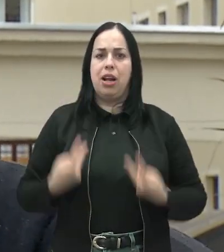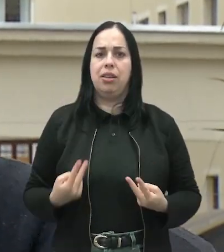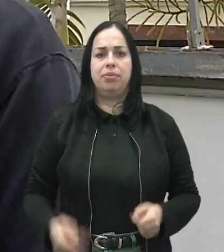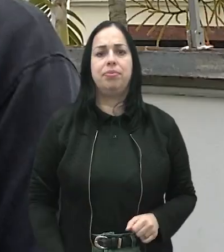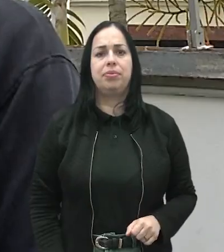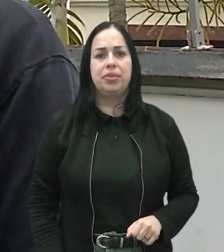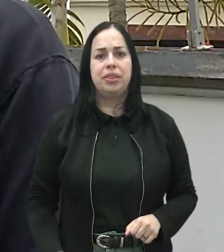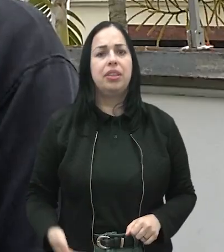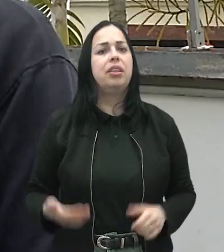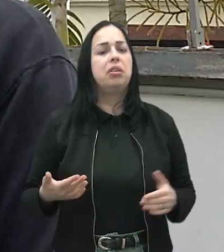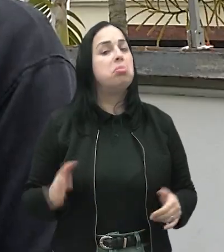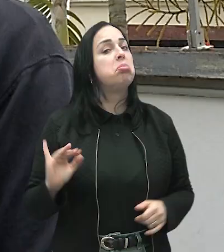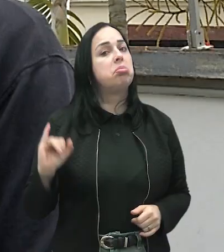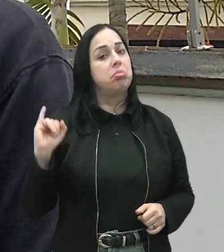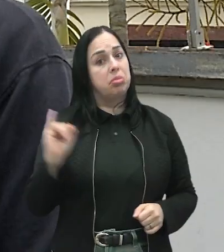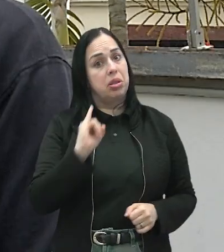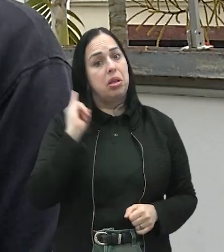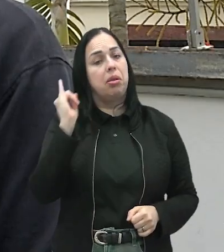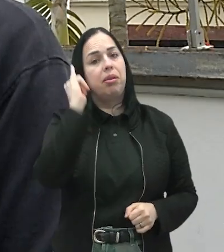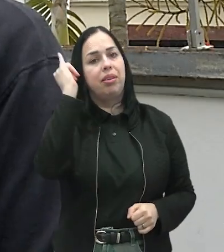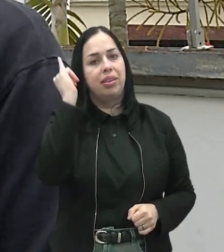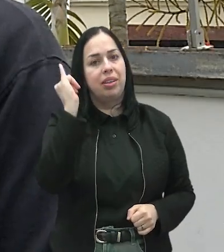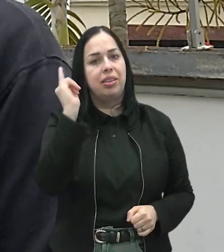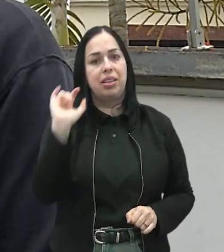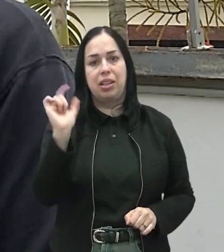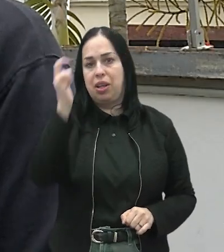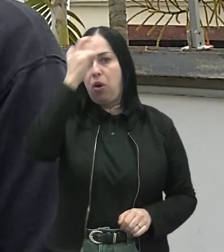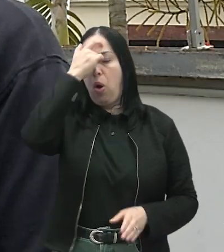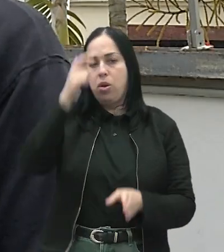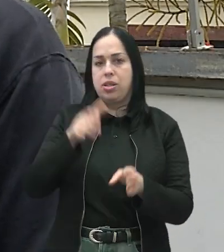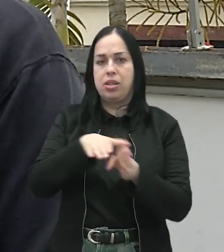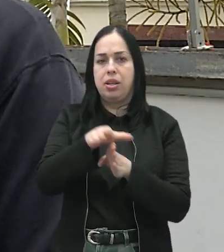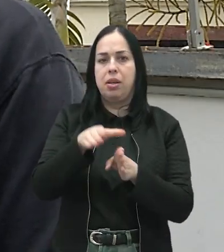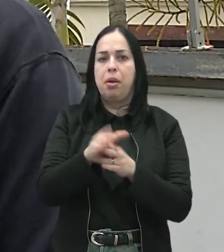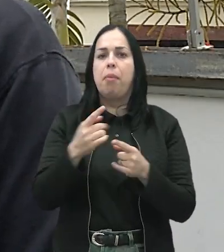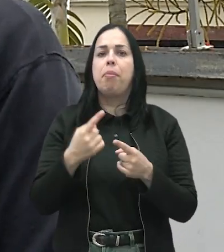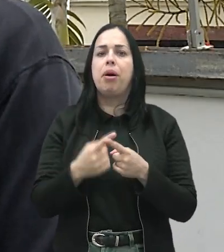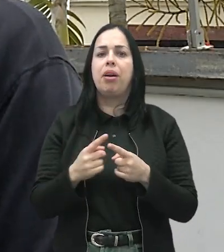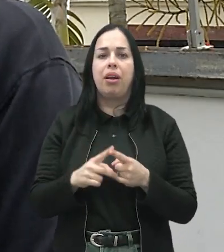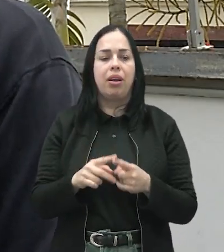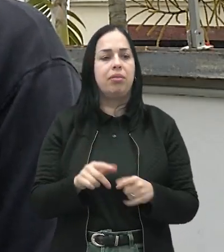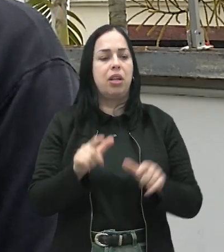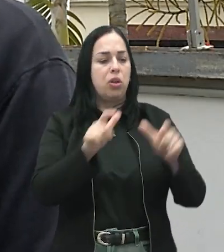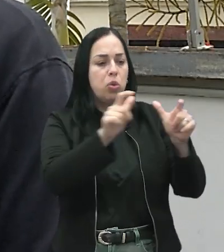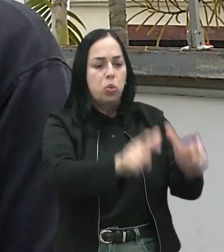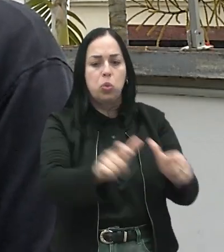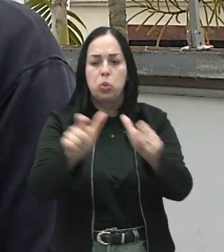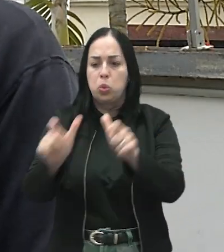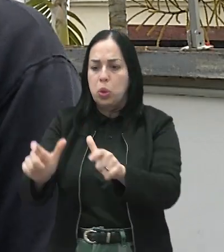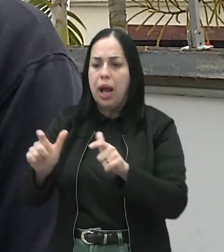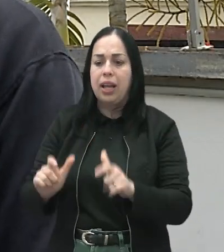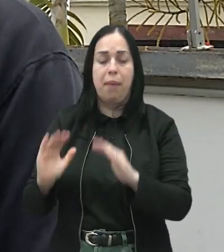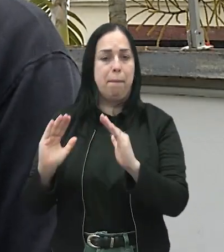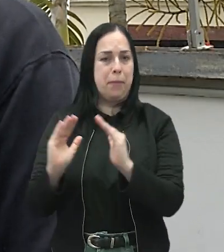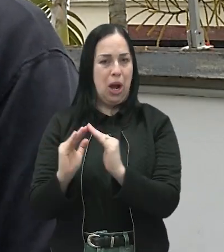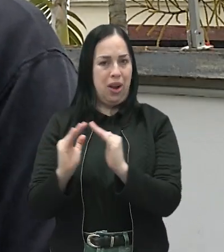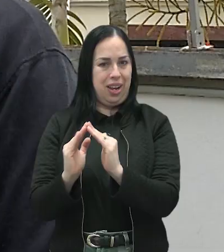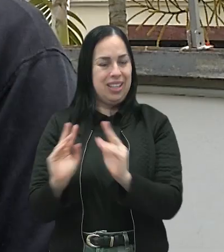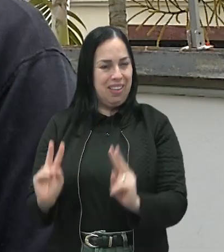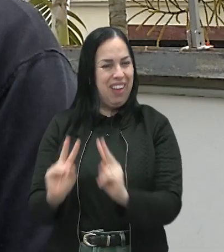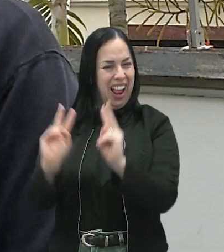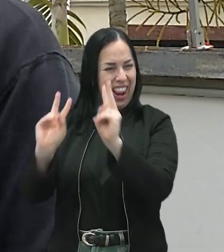reconhecido. Eu acho muito importante essa questão da conscientização, porque você valoriza o local onde você mora, você